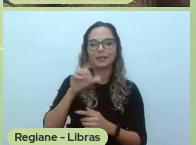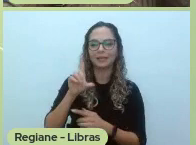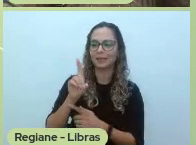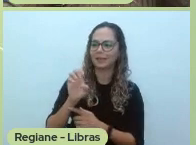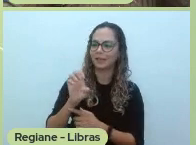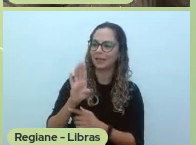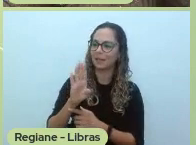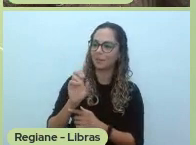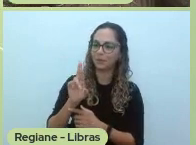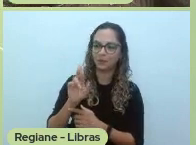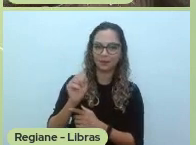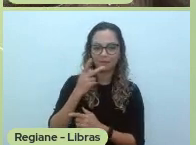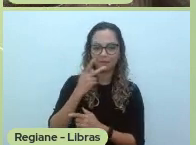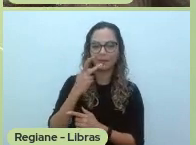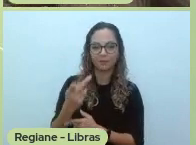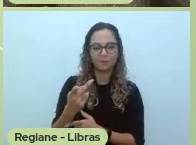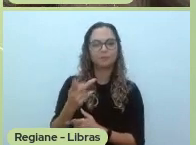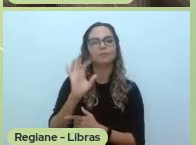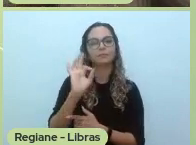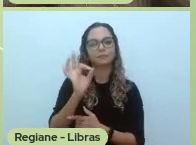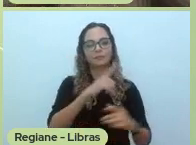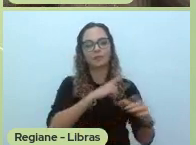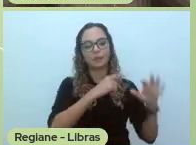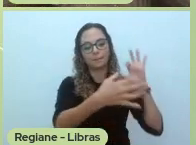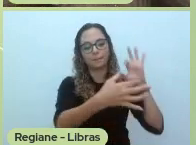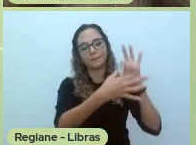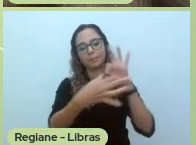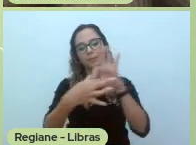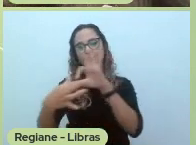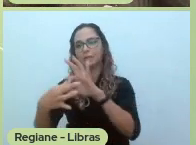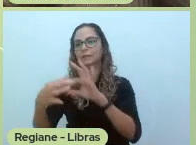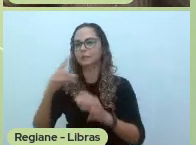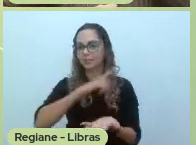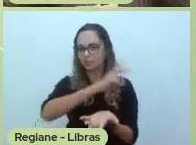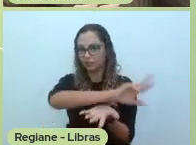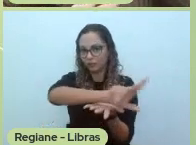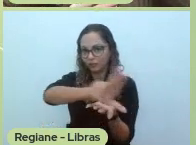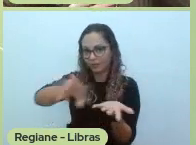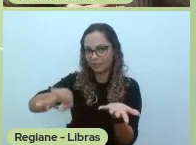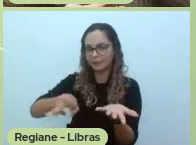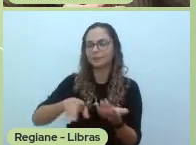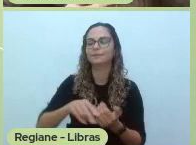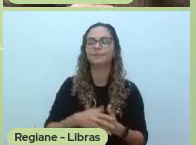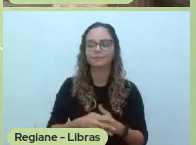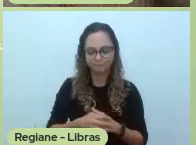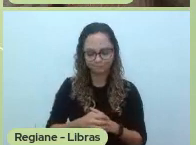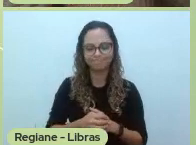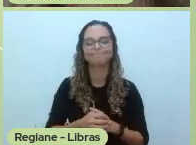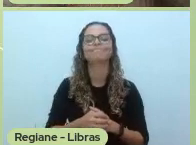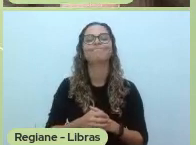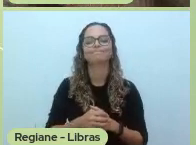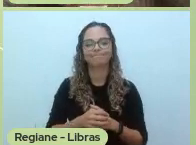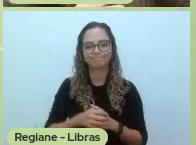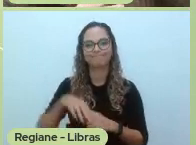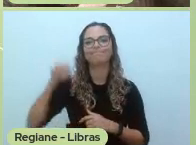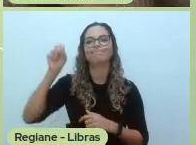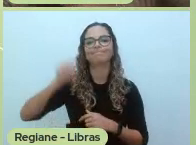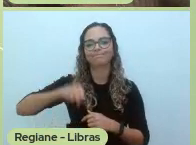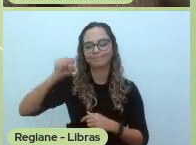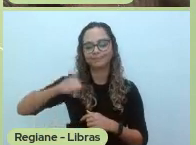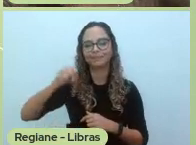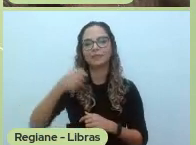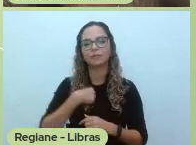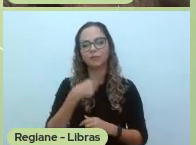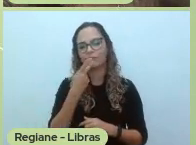obviamente, conectadas, mas são diversas também, né? Isso. E eu vou falar aqui um pouquinho. Na parte